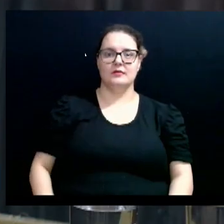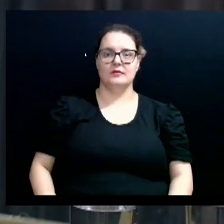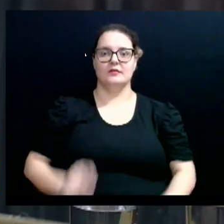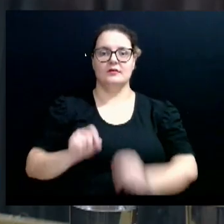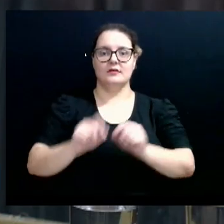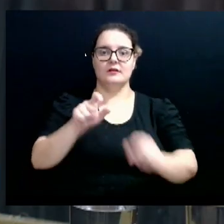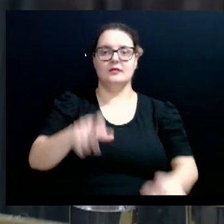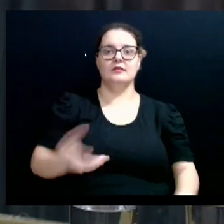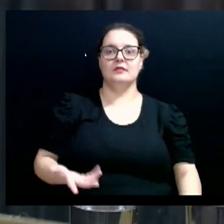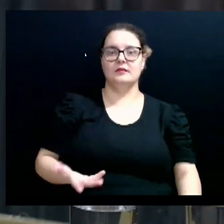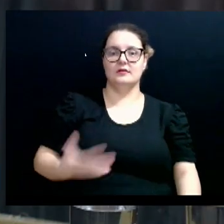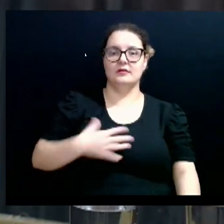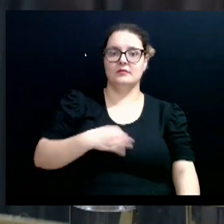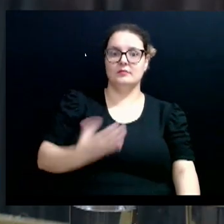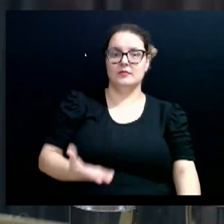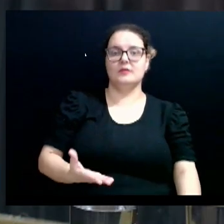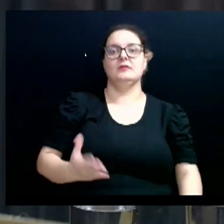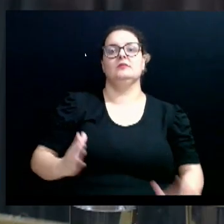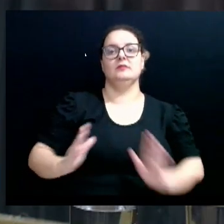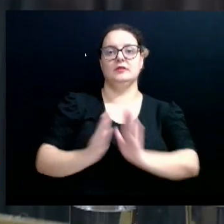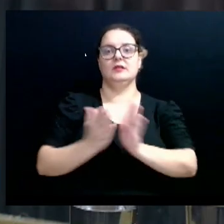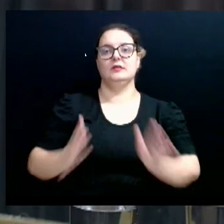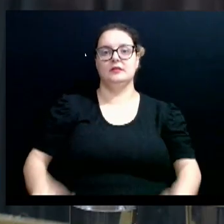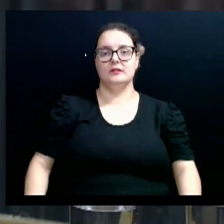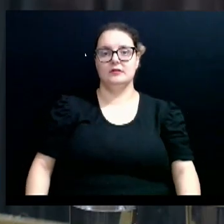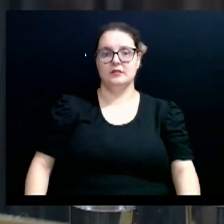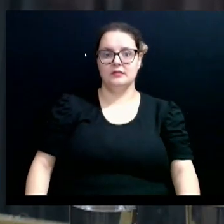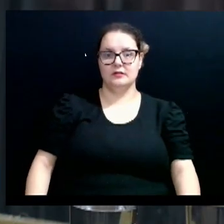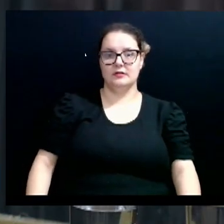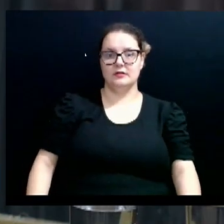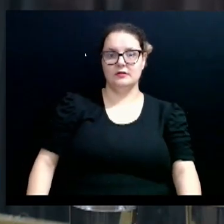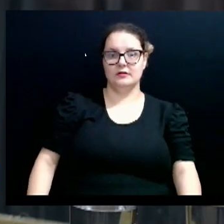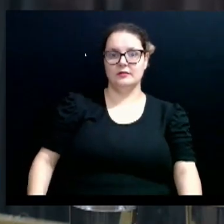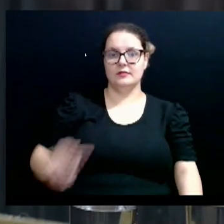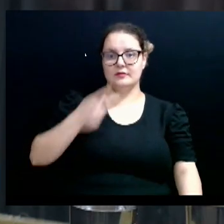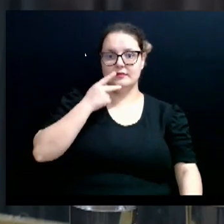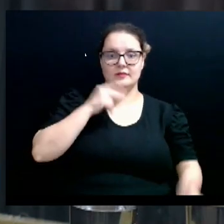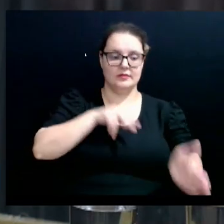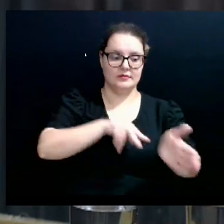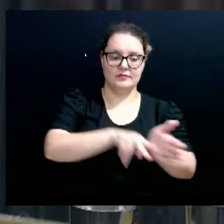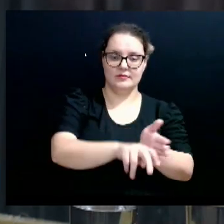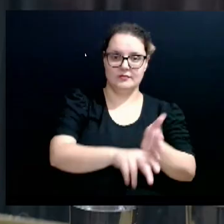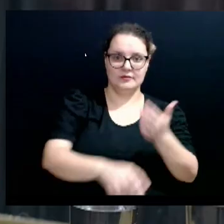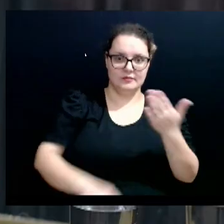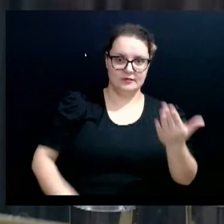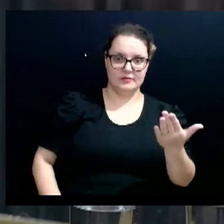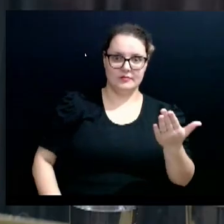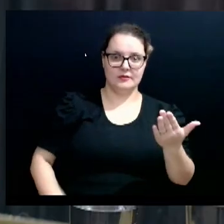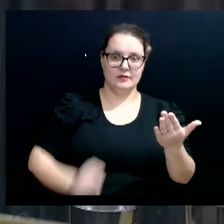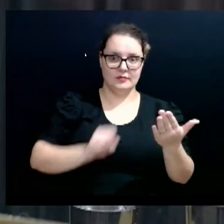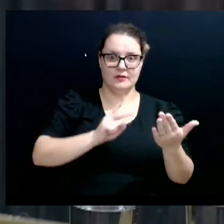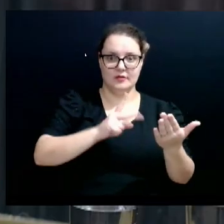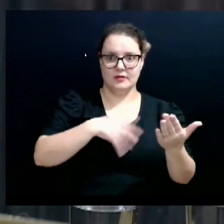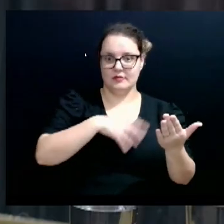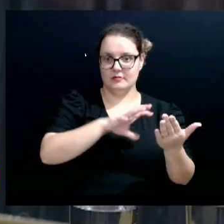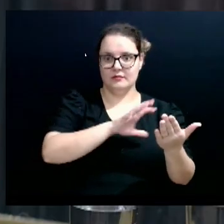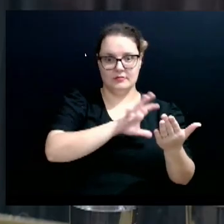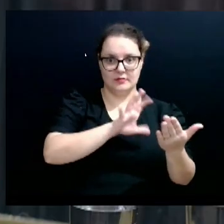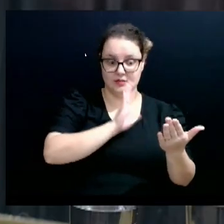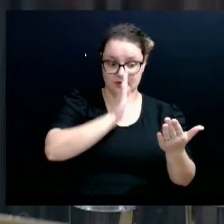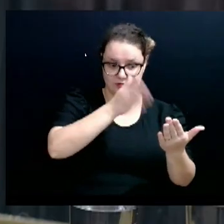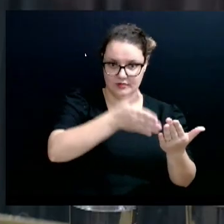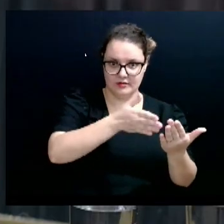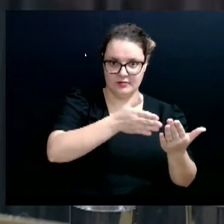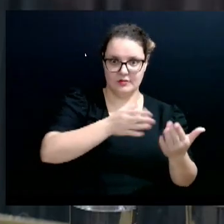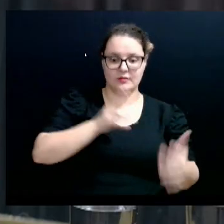meu filho que está na minha frente. Eu falo, olha o diagnóstico, tá, tudo bem, é isso, mas não se prenda a isso. Olha para o teu filho e